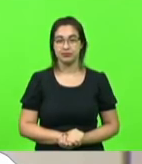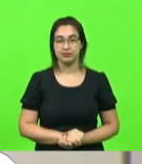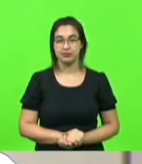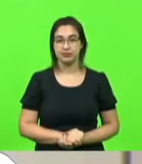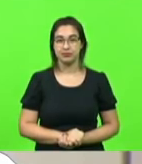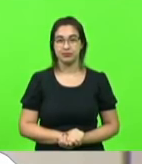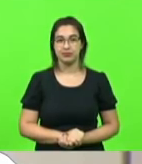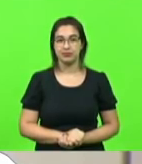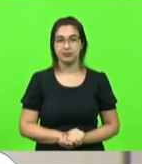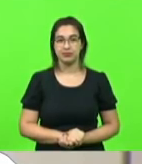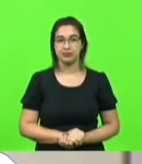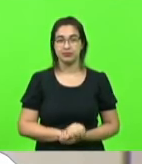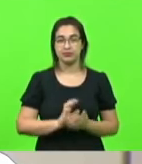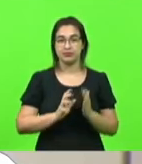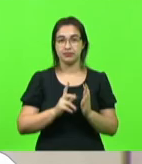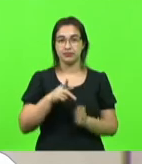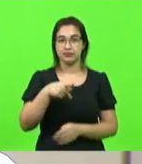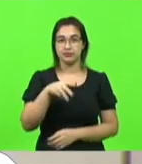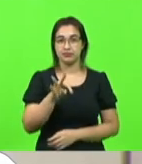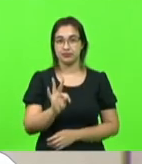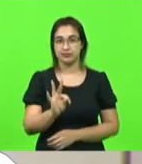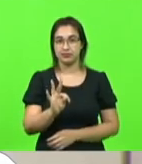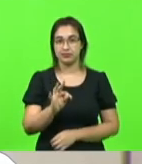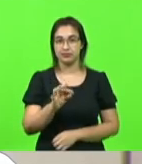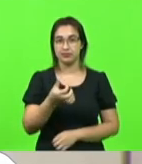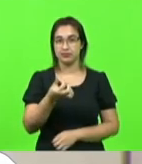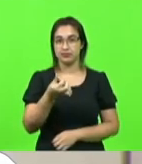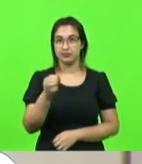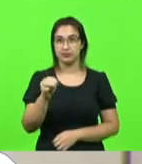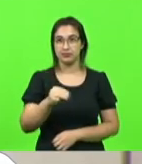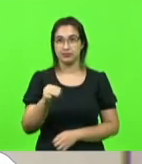Partido dos Trabalhadores, 6 minutos.